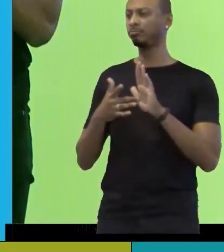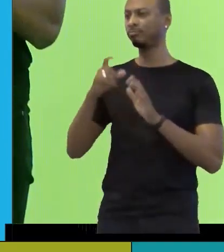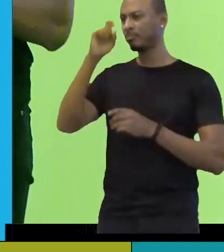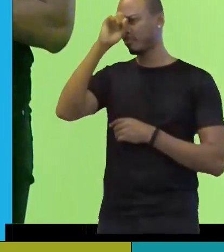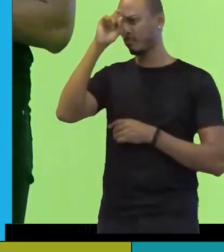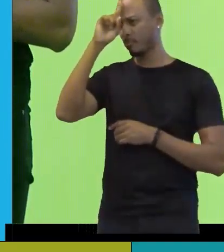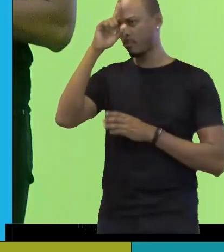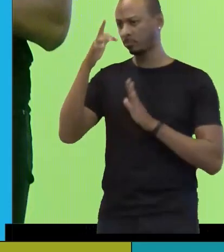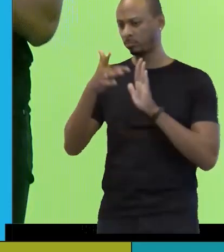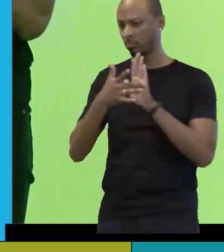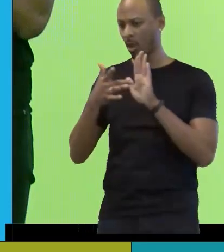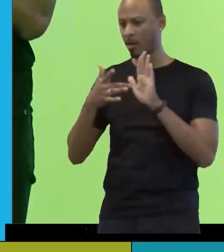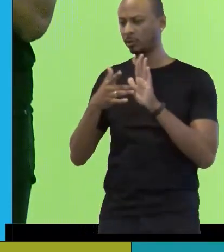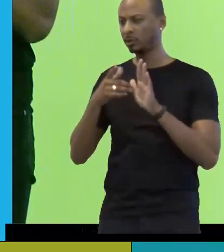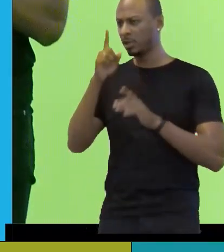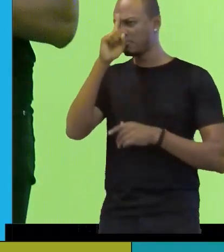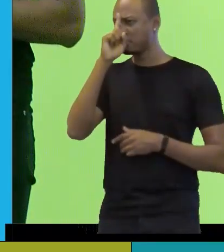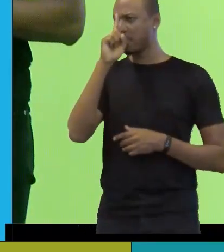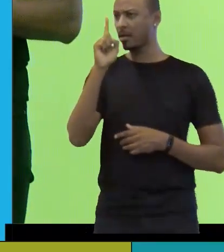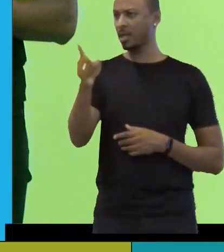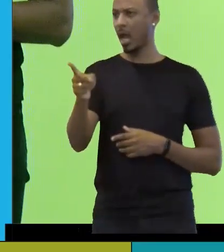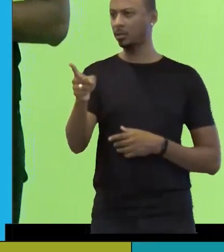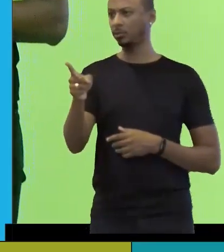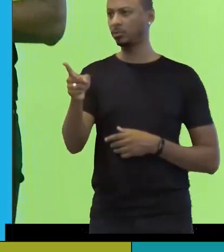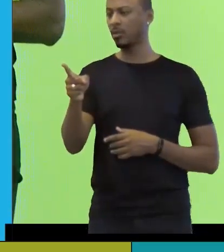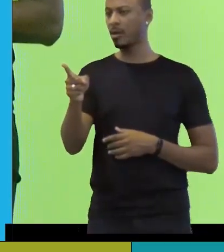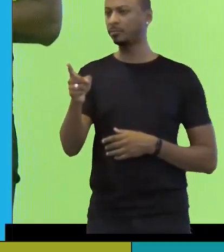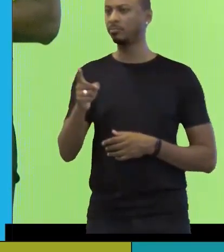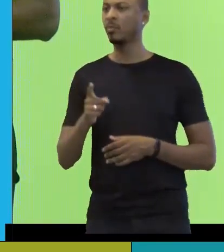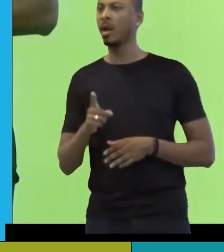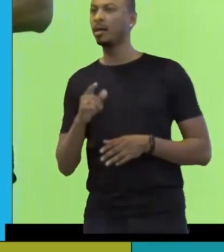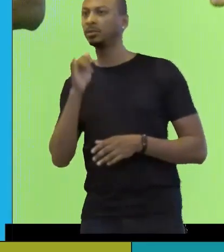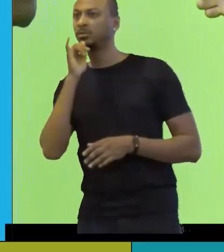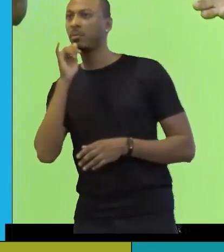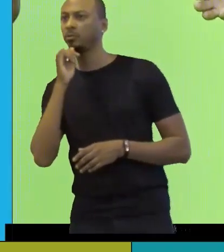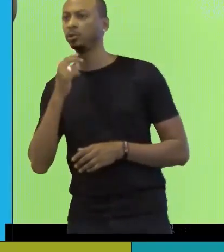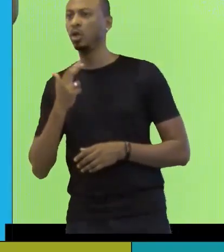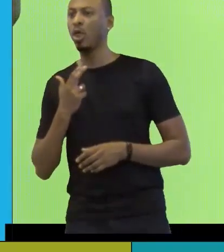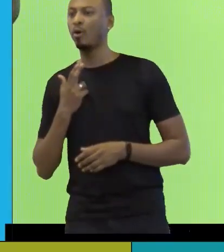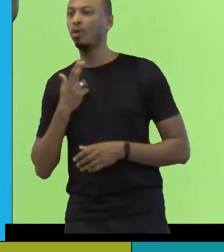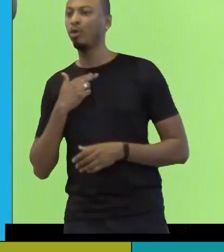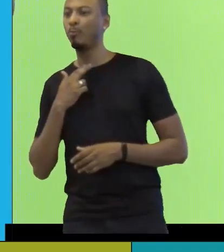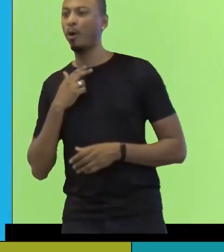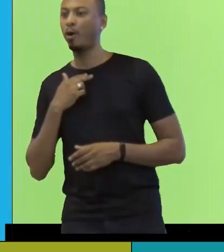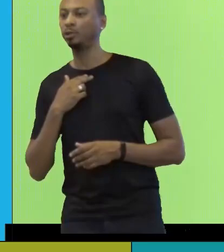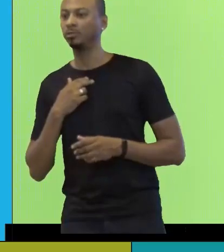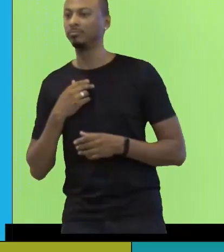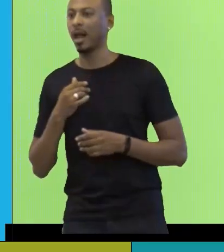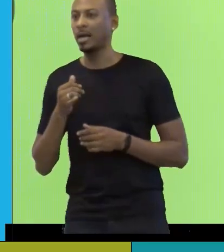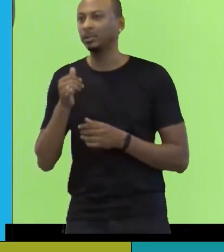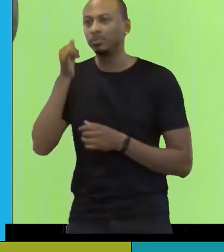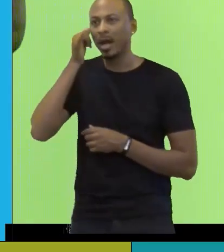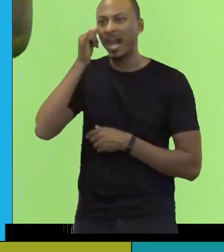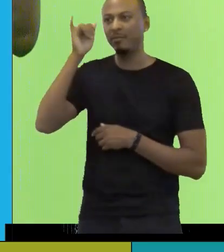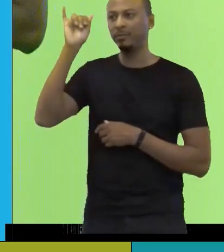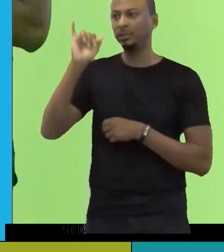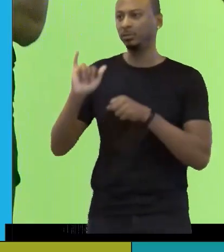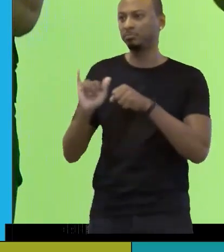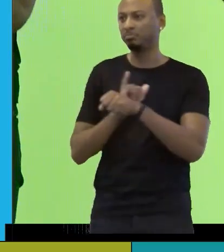disponibilizar métodos contraceptivos? Não, por quê? Porque é público e não é privado. Vocês estão entendendo a